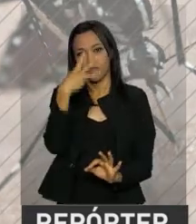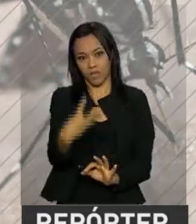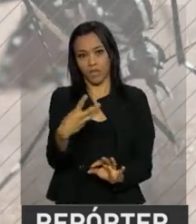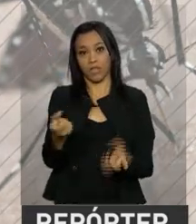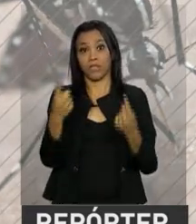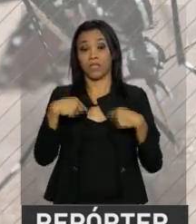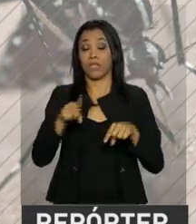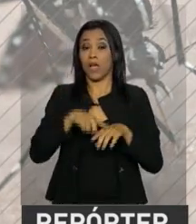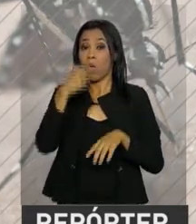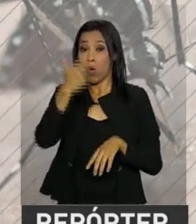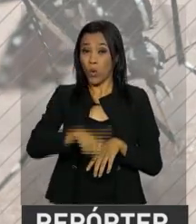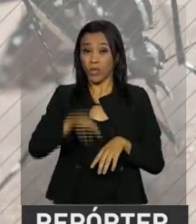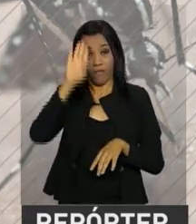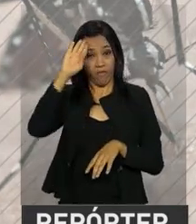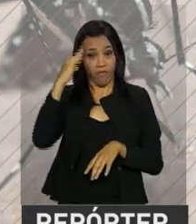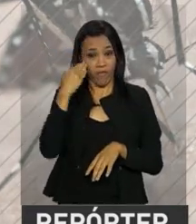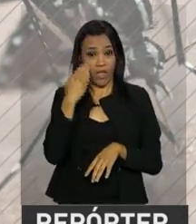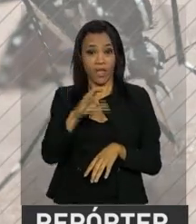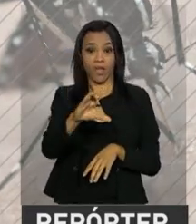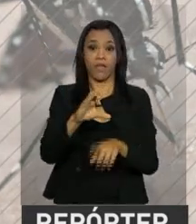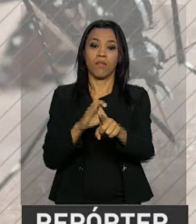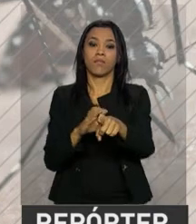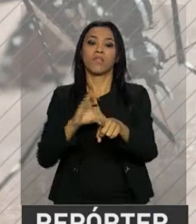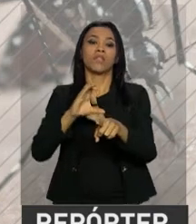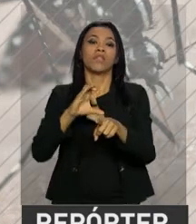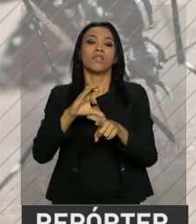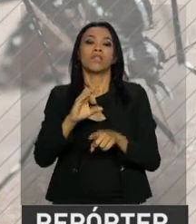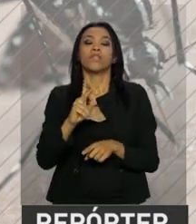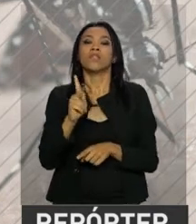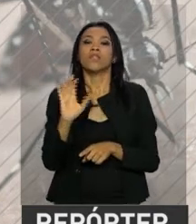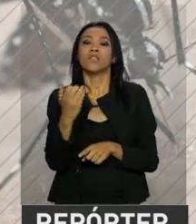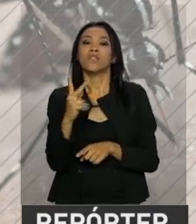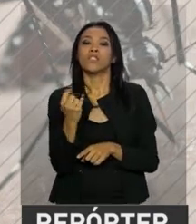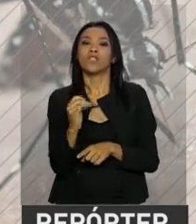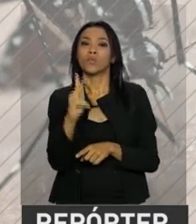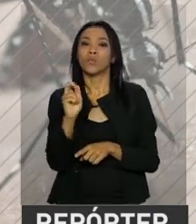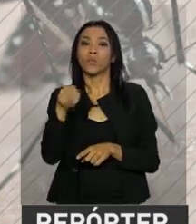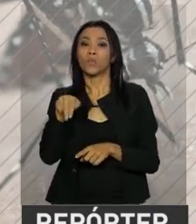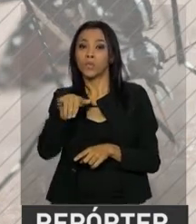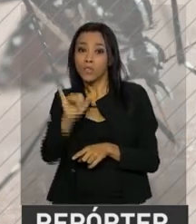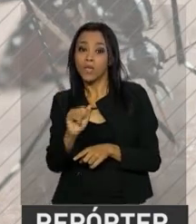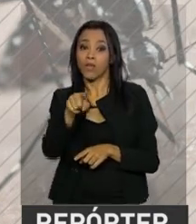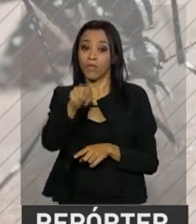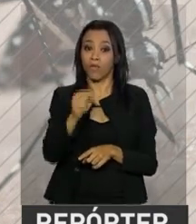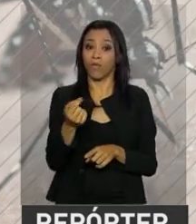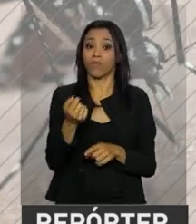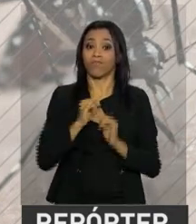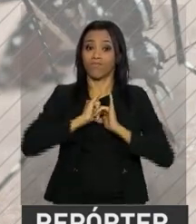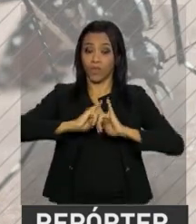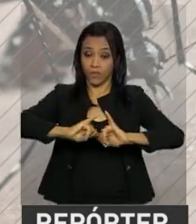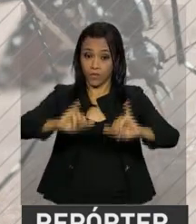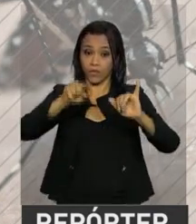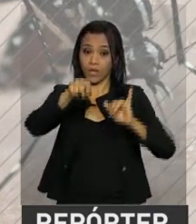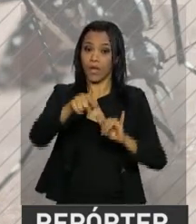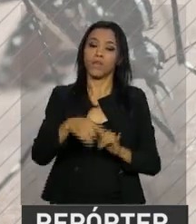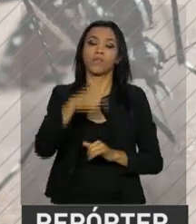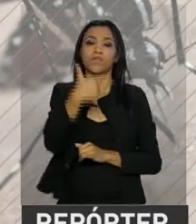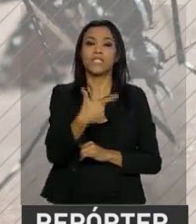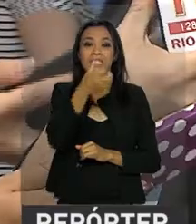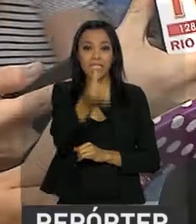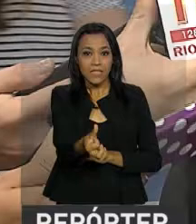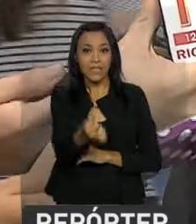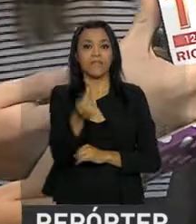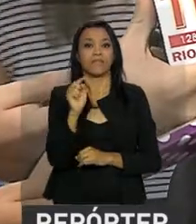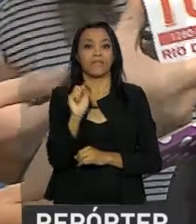febre chikungunya, foram 251 mil casos suspeitos este ano. Em 2015, foram registrados 26